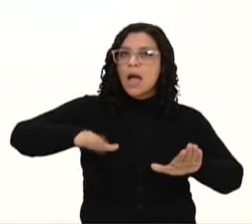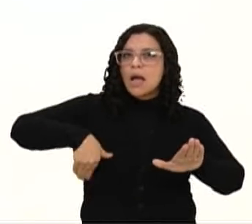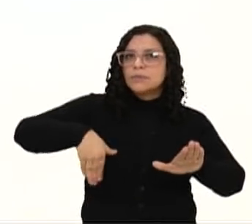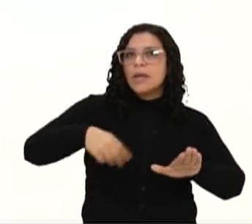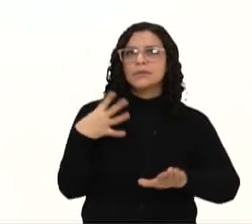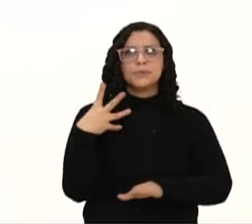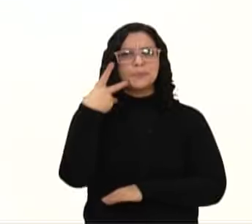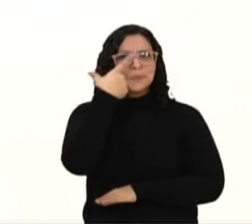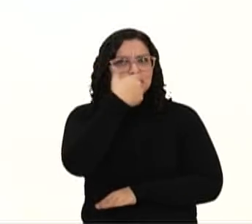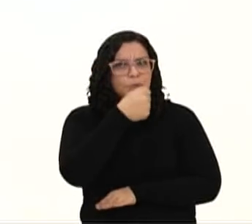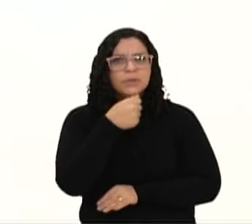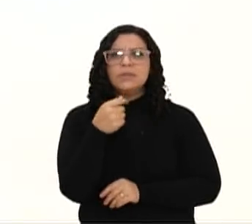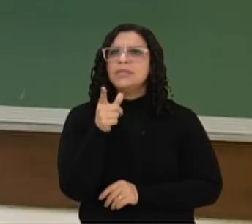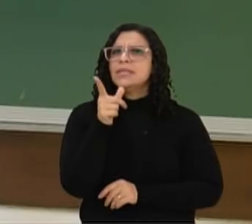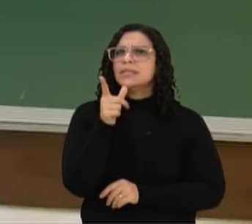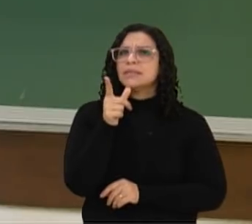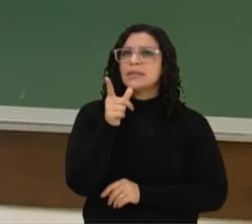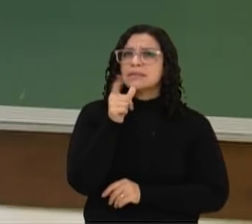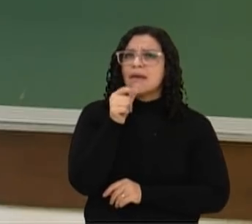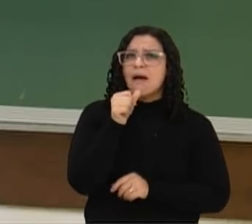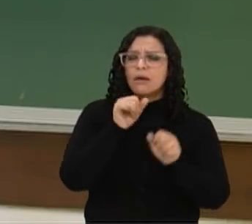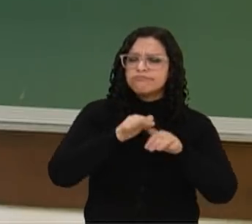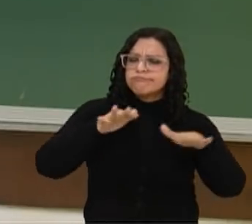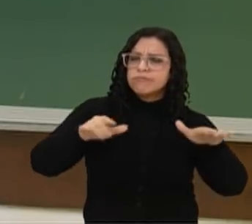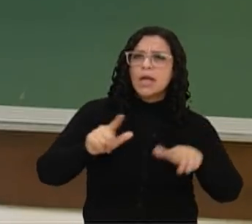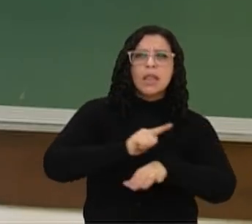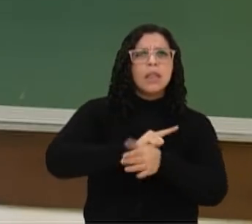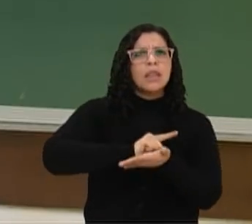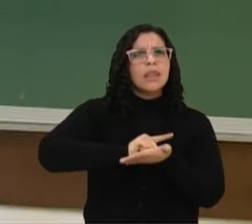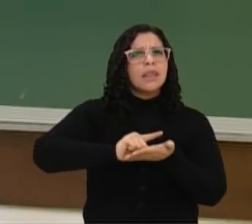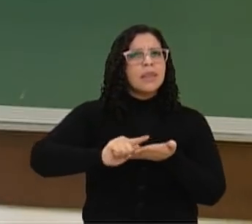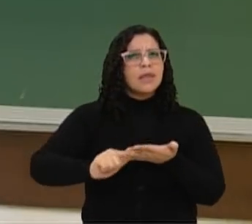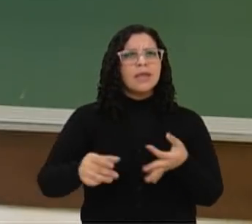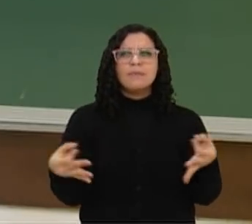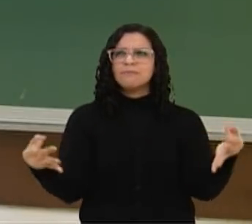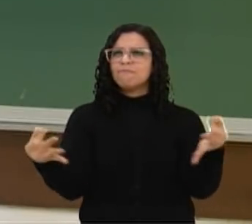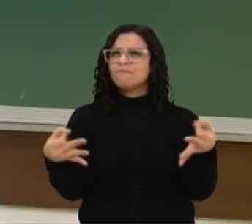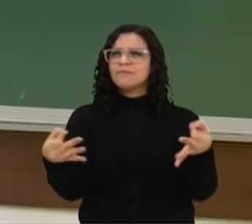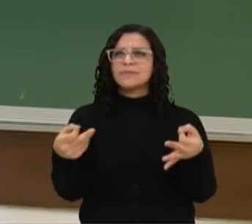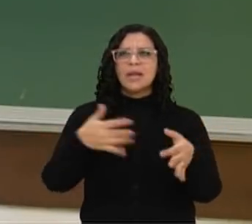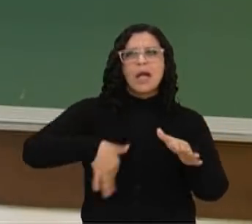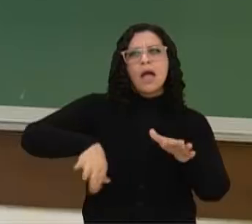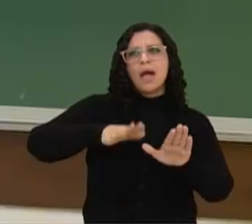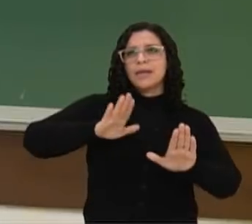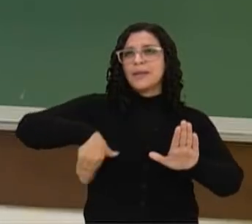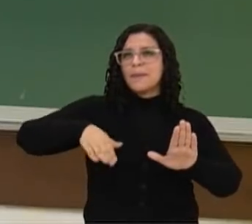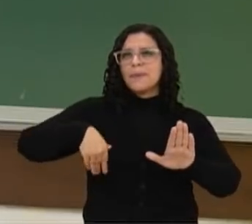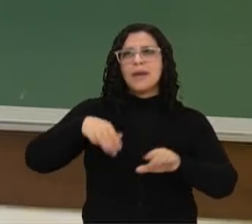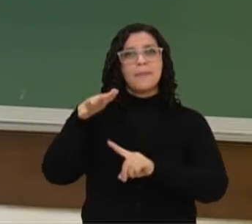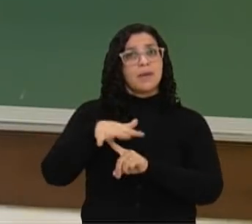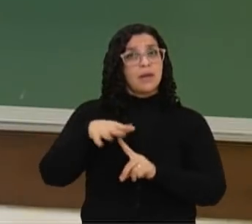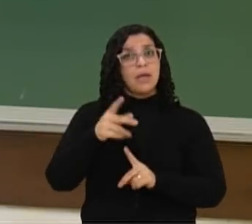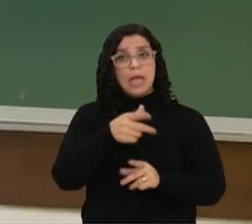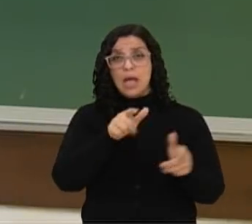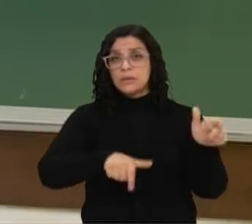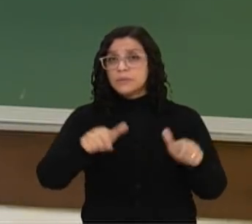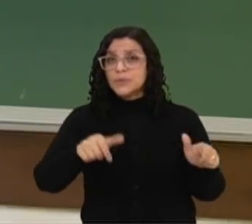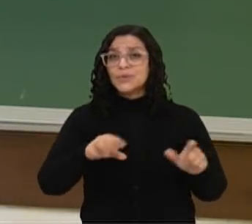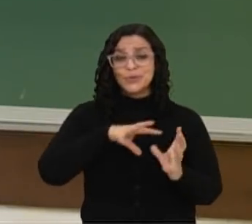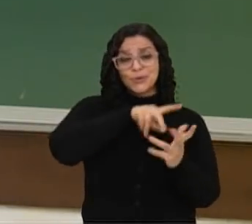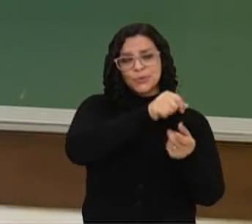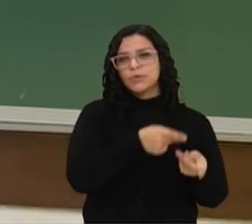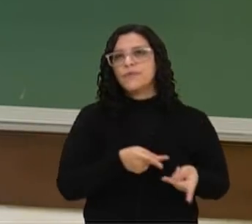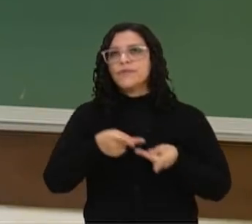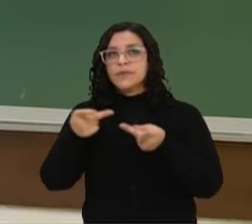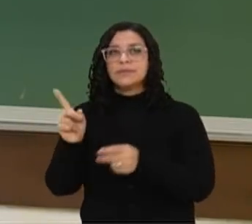bonitas, são águas límpidas, né? É um paraíso ali mesmo no nosso litoral e que é visitado por pessoas de todas as partes do